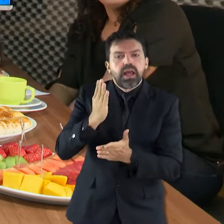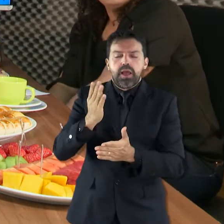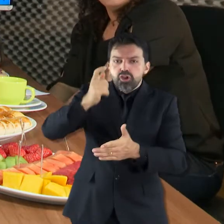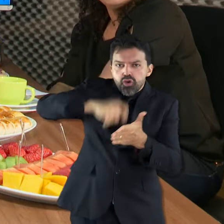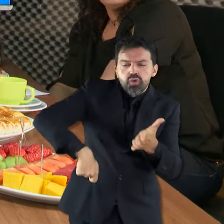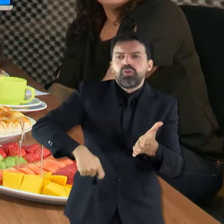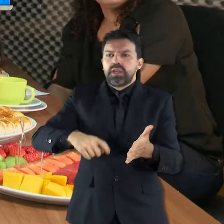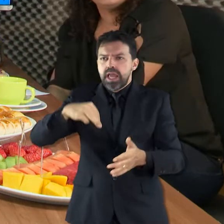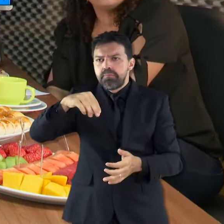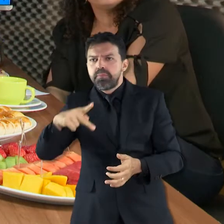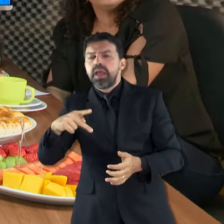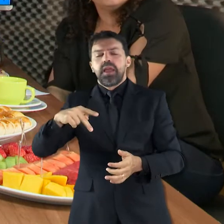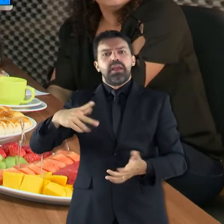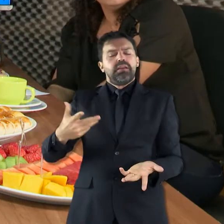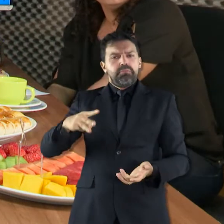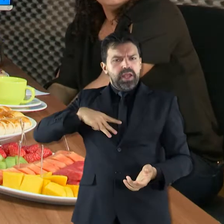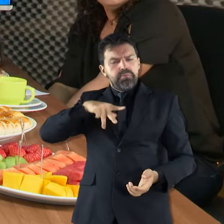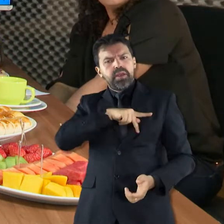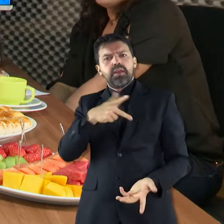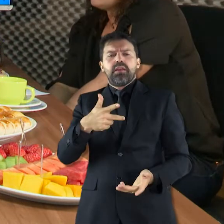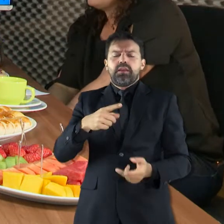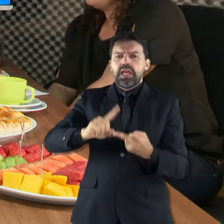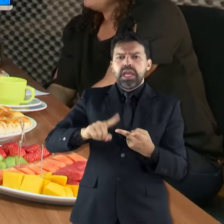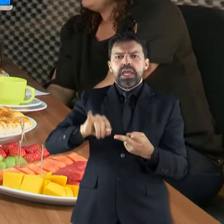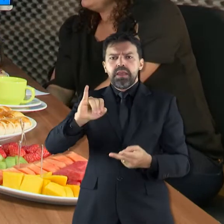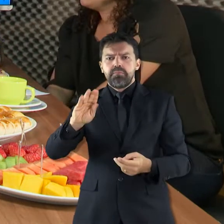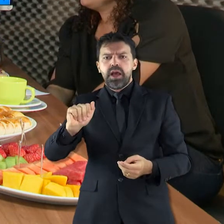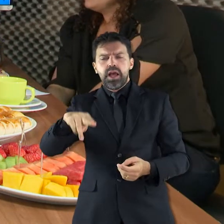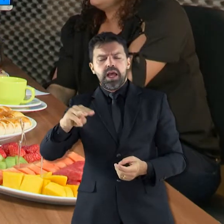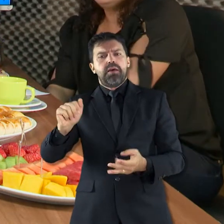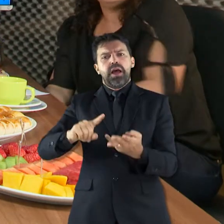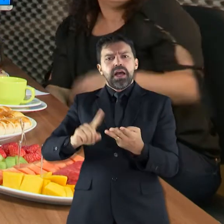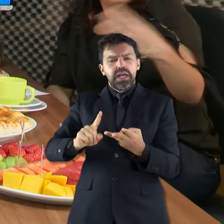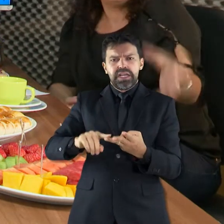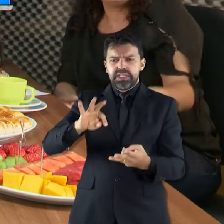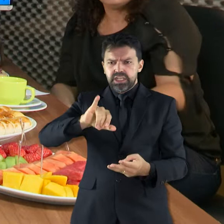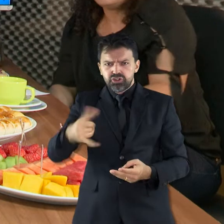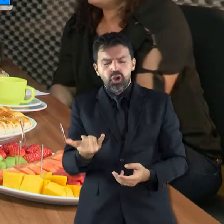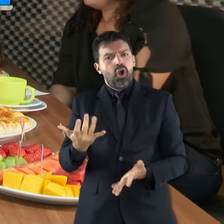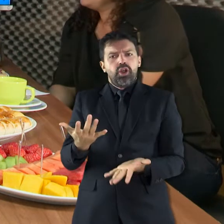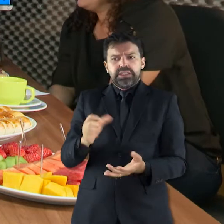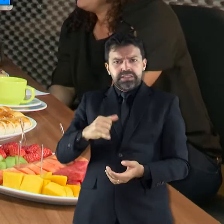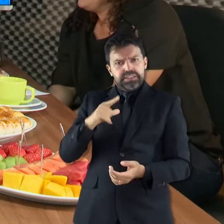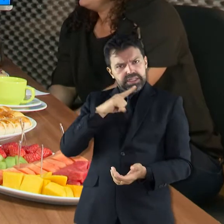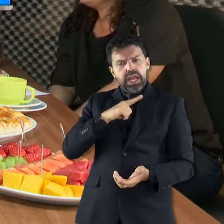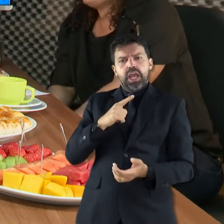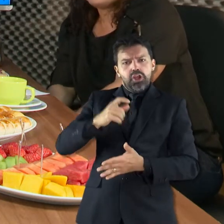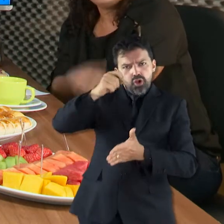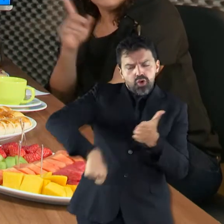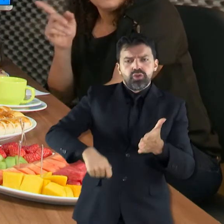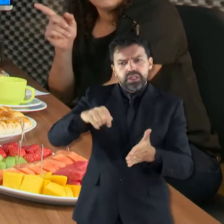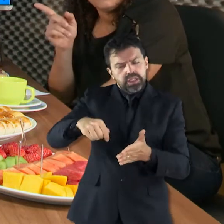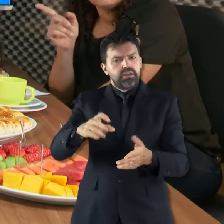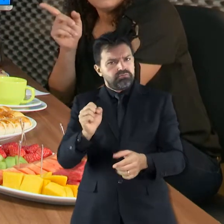é concurso de IBAMA que teve recente, é concurso de TJ se tiver, né? Que a gente não sabe quando é que vai ter, mas um dia vai ter. Então